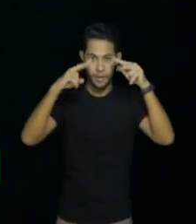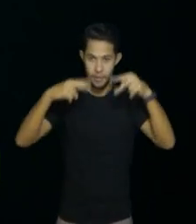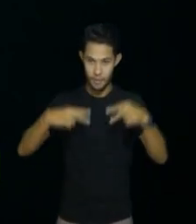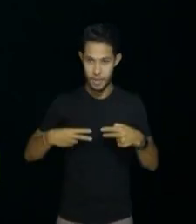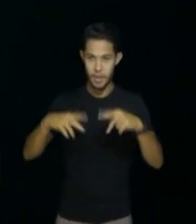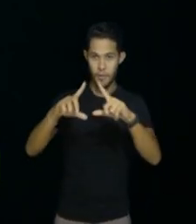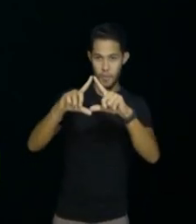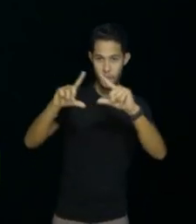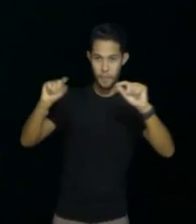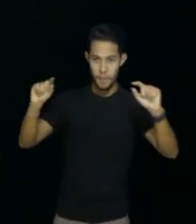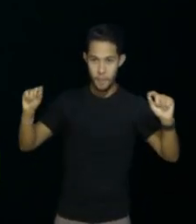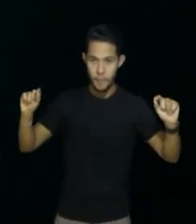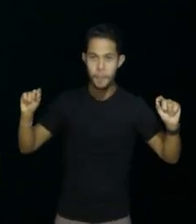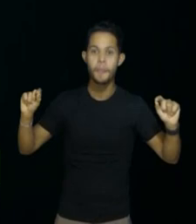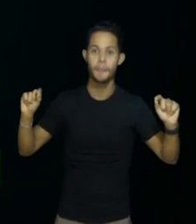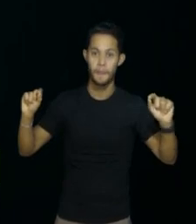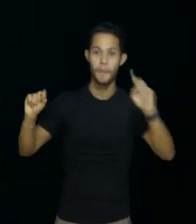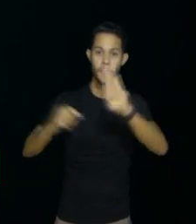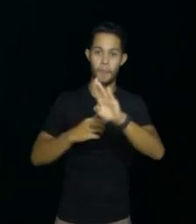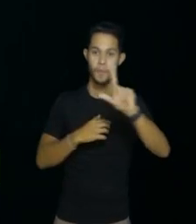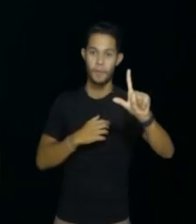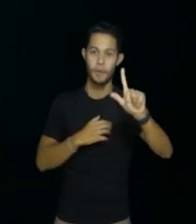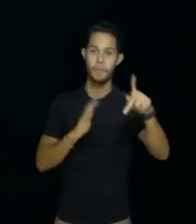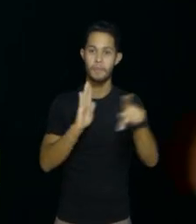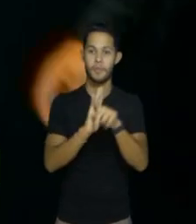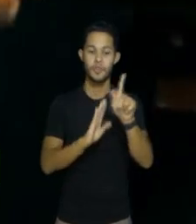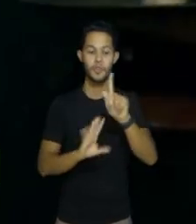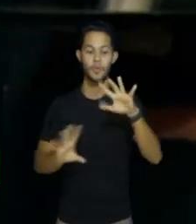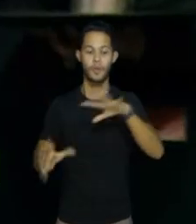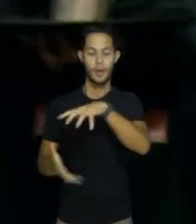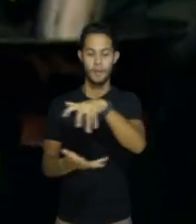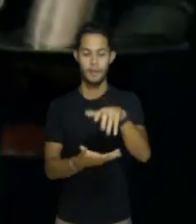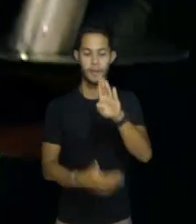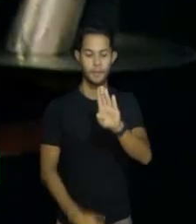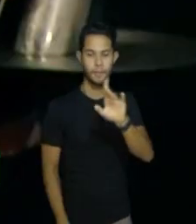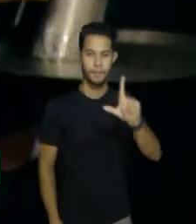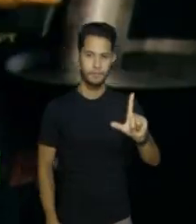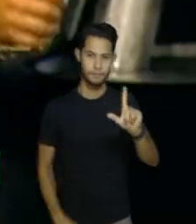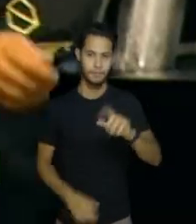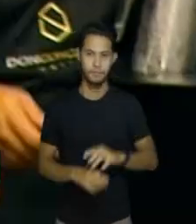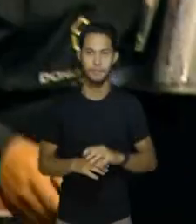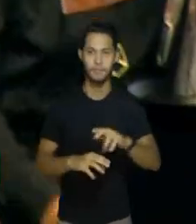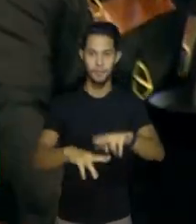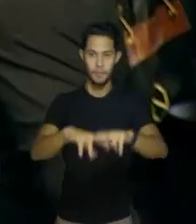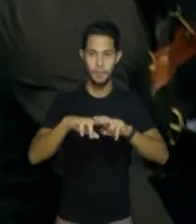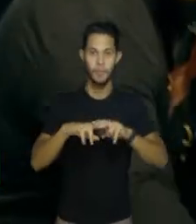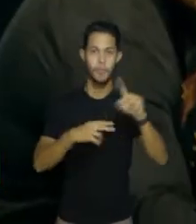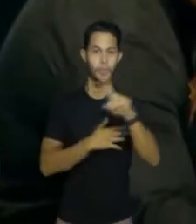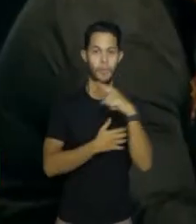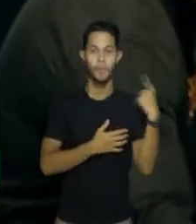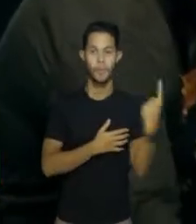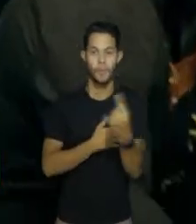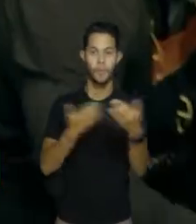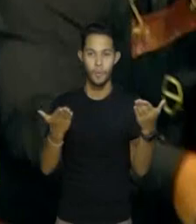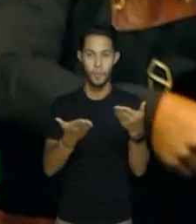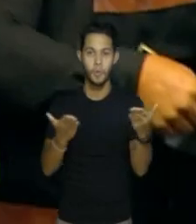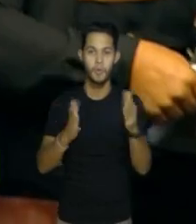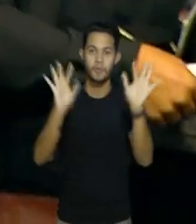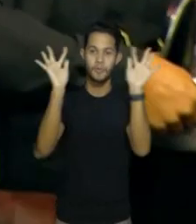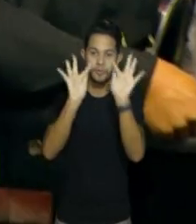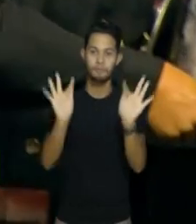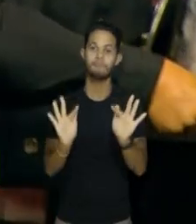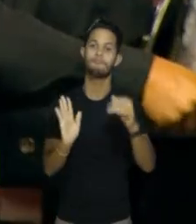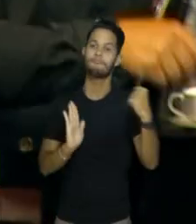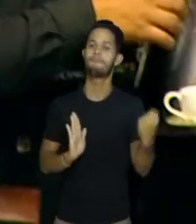Então, agora, senhores, é uma alegria para todos nós catarinenses em ter essa identificação geográfica, pensando que é um produto da